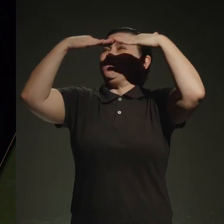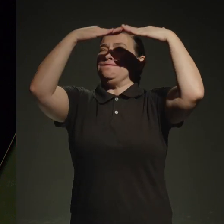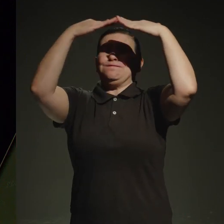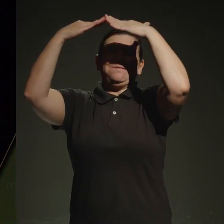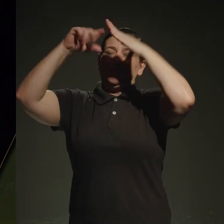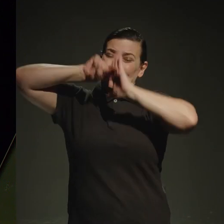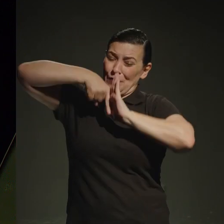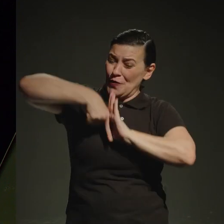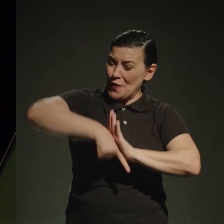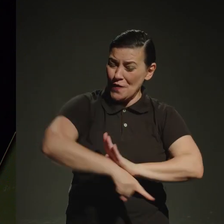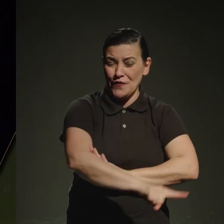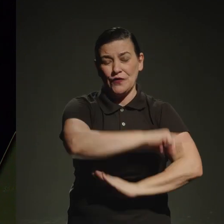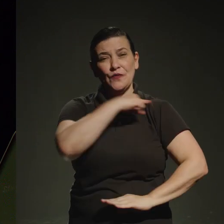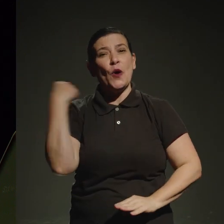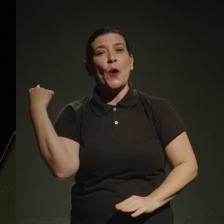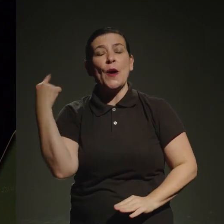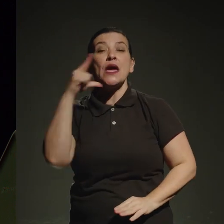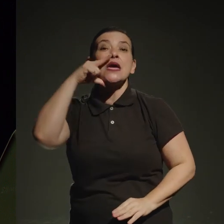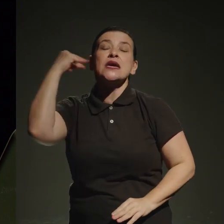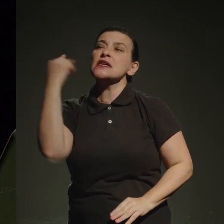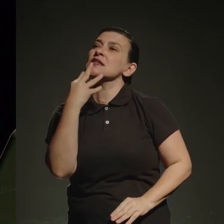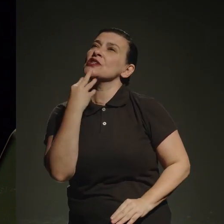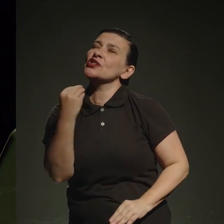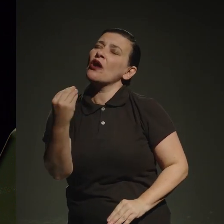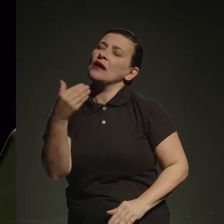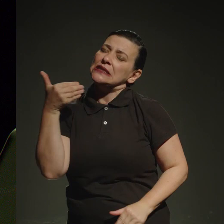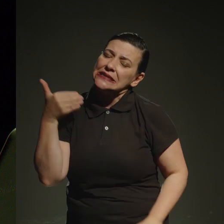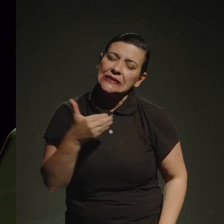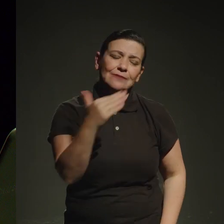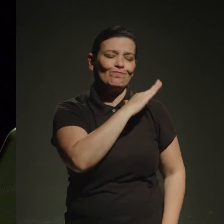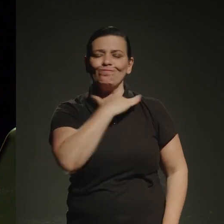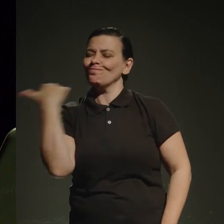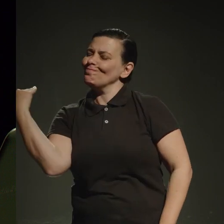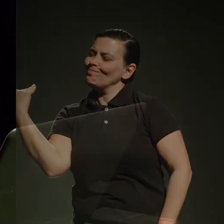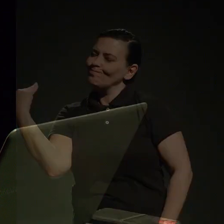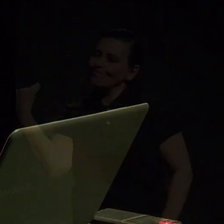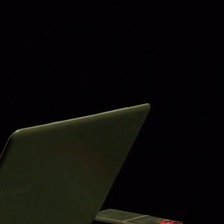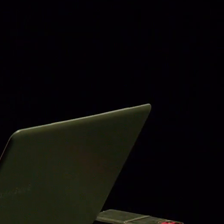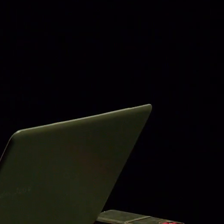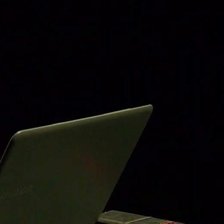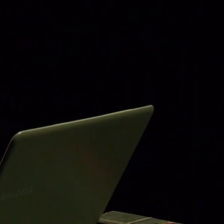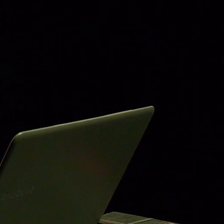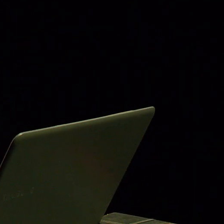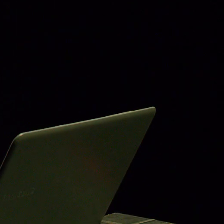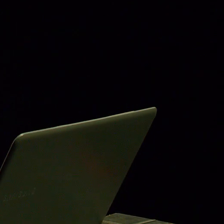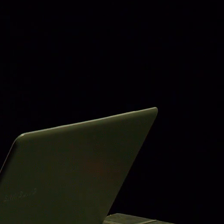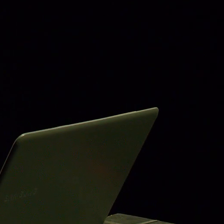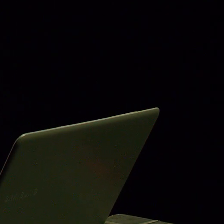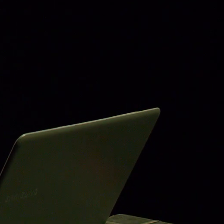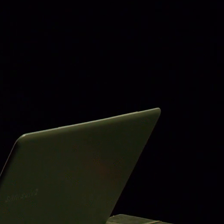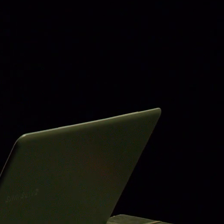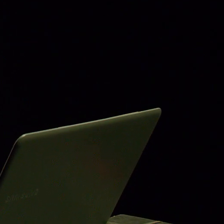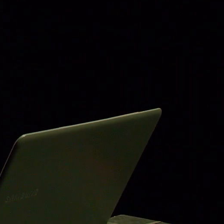mancha. Socorro, que me afogue em meu próprio sangue e minha própria mancha. Quixote.